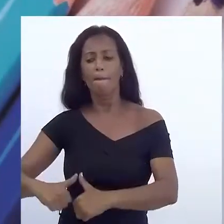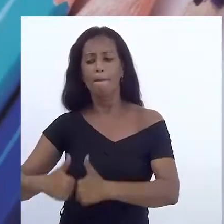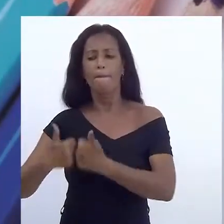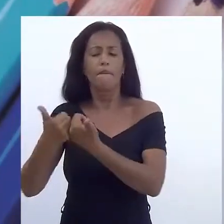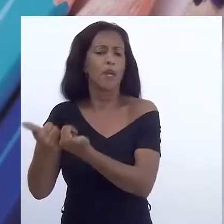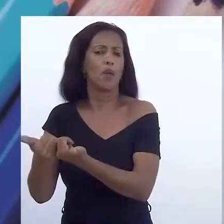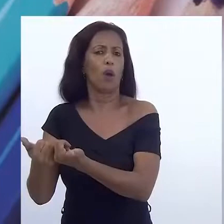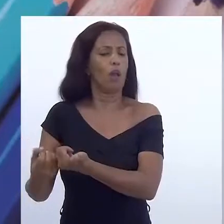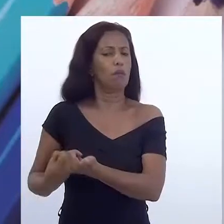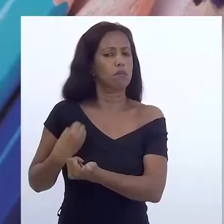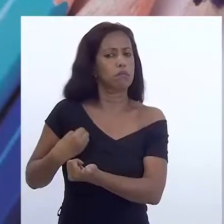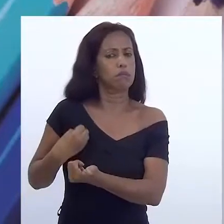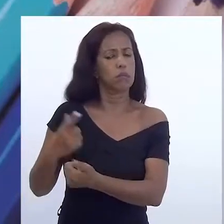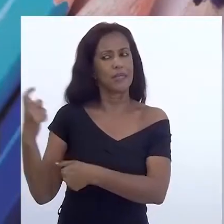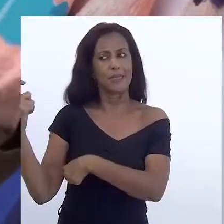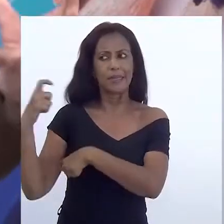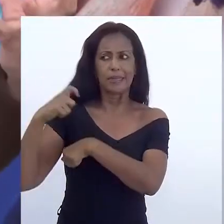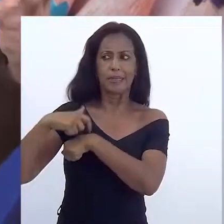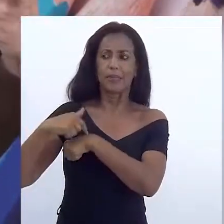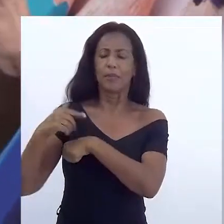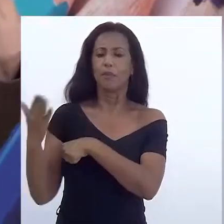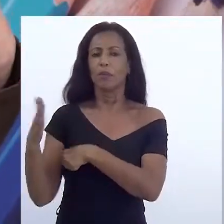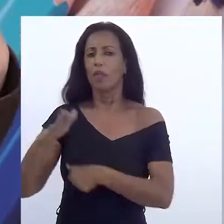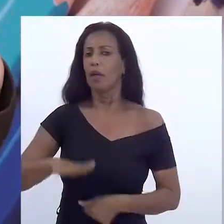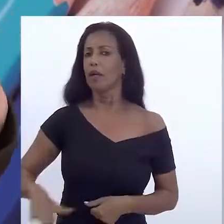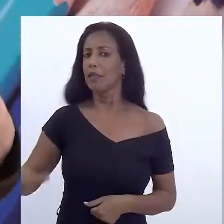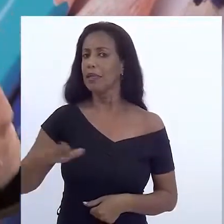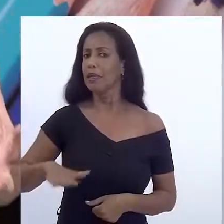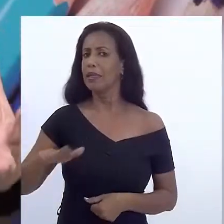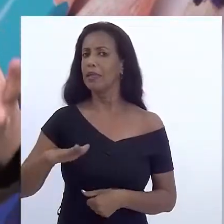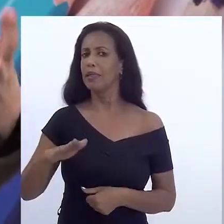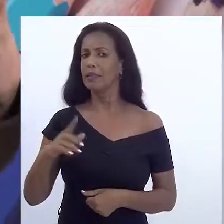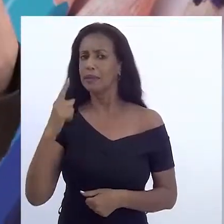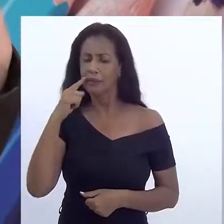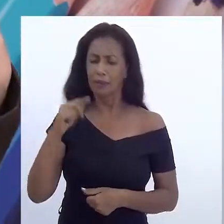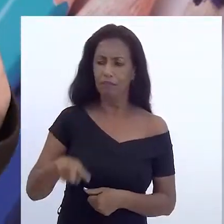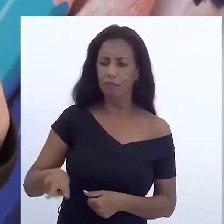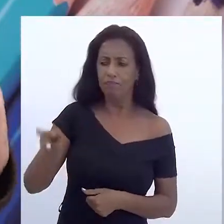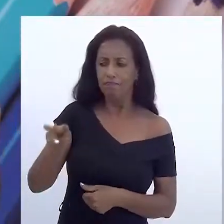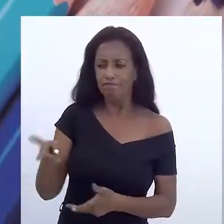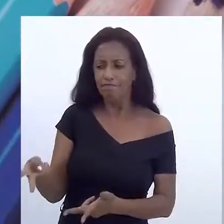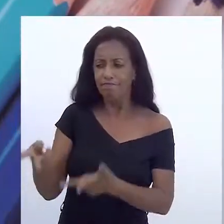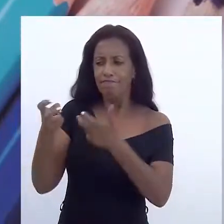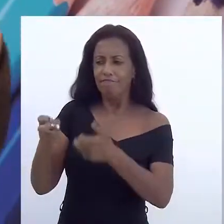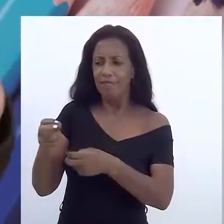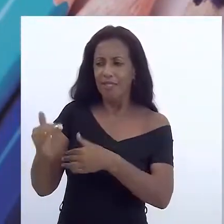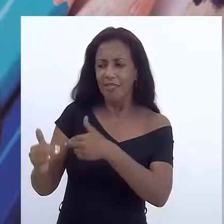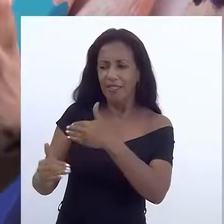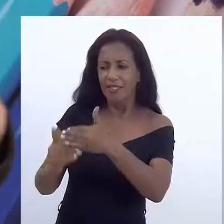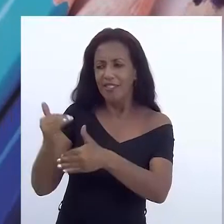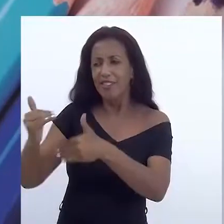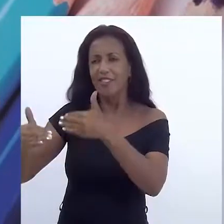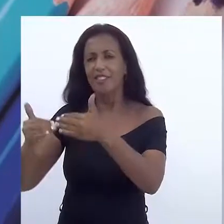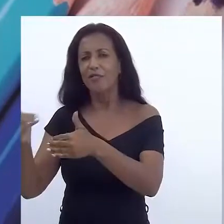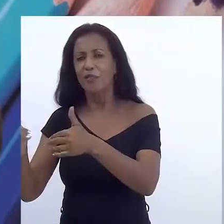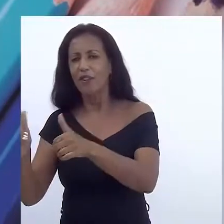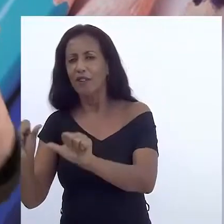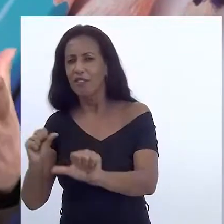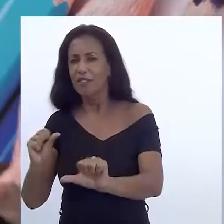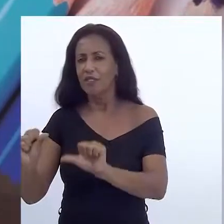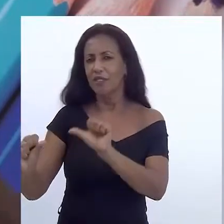assim, em termos da criança tá se desenvolvendo, tá conseguindo fazer realmente essa troca e tá